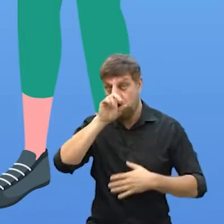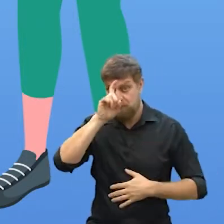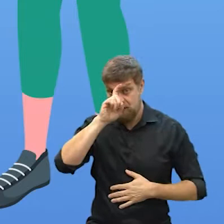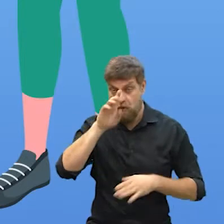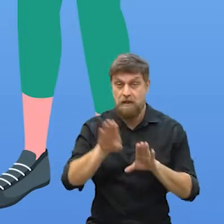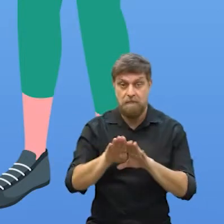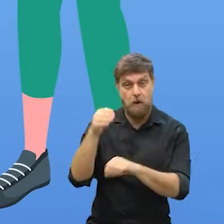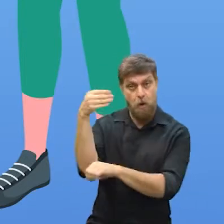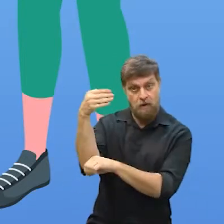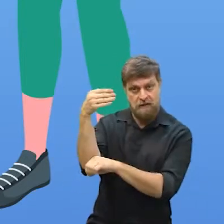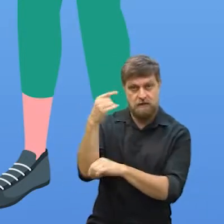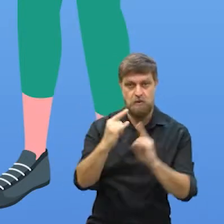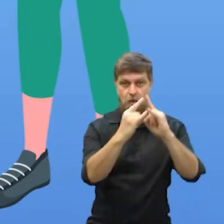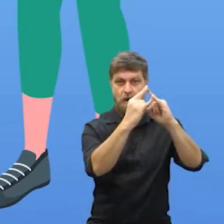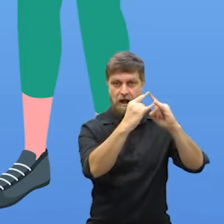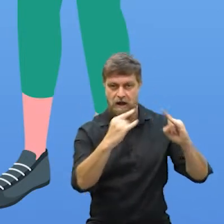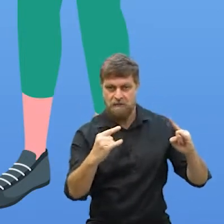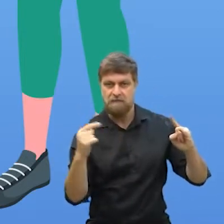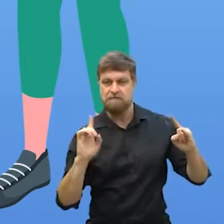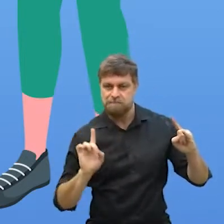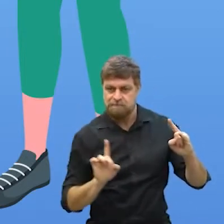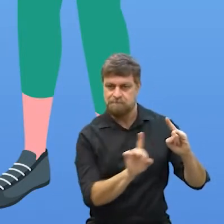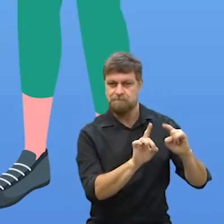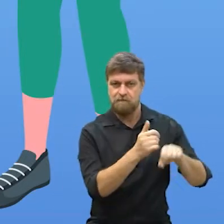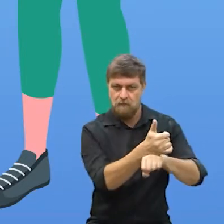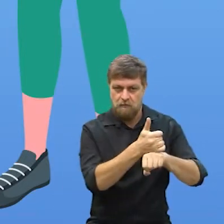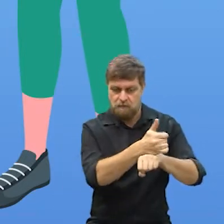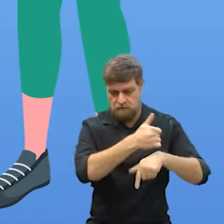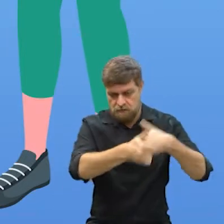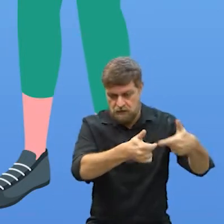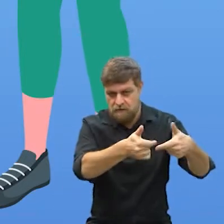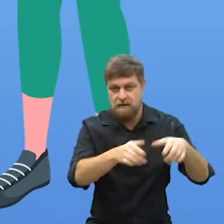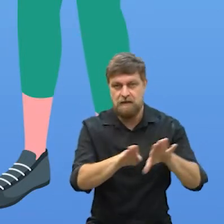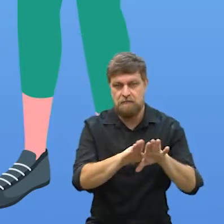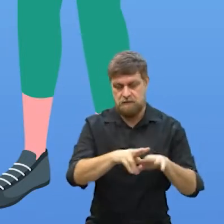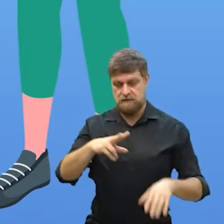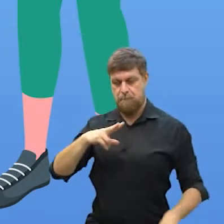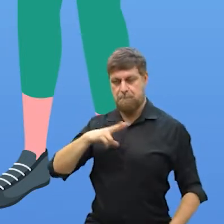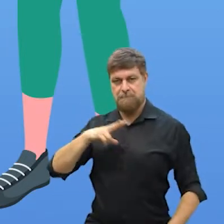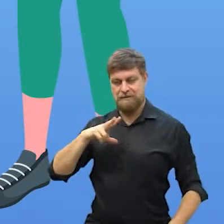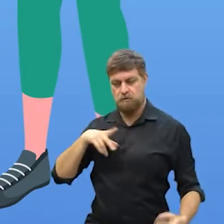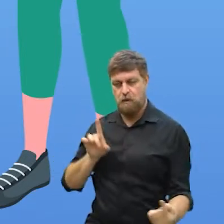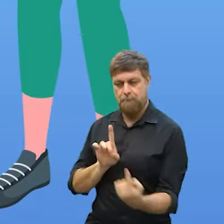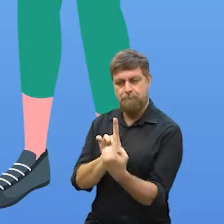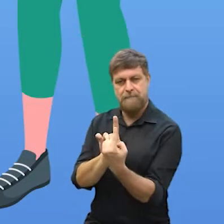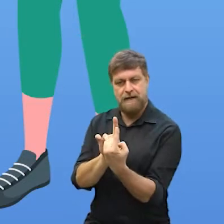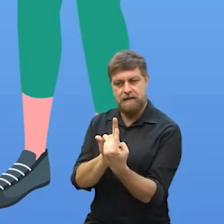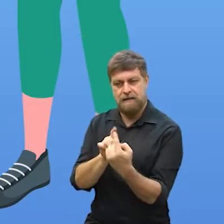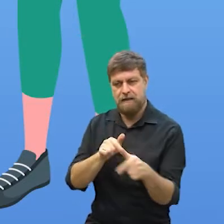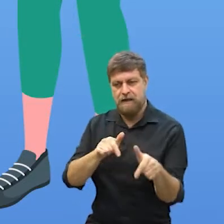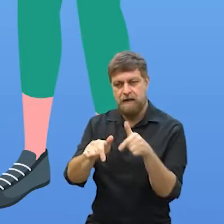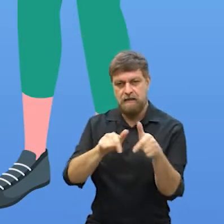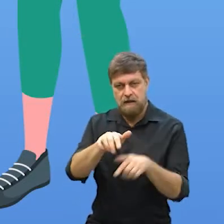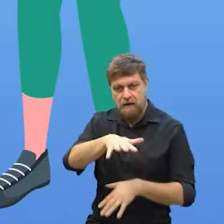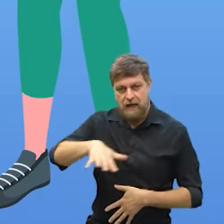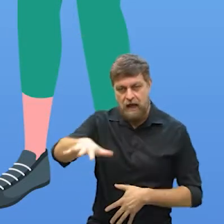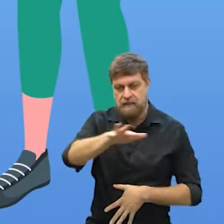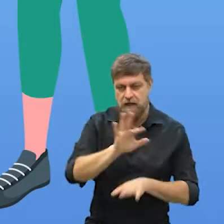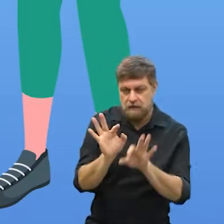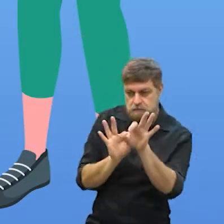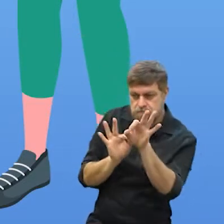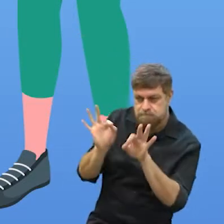clínicas e até mesmo hotéis ou acampamentos. O profissional também pode ser personal trainer e atuar nos